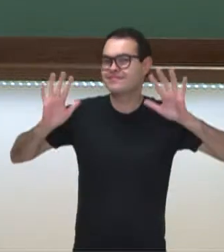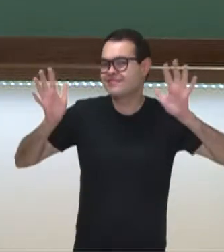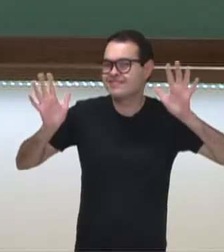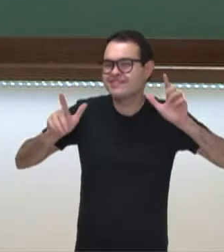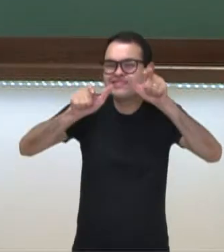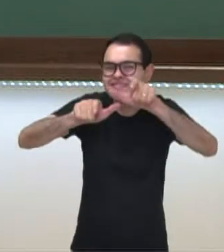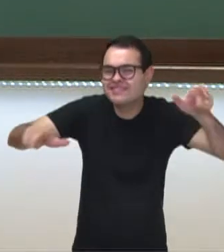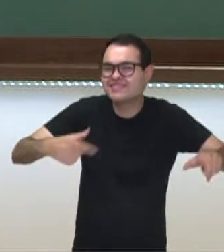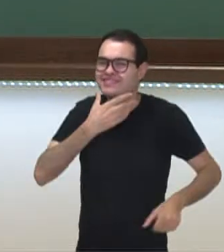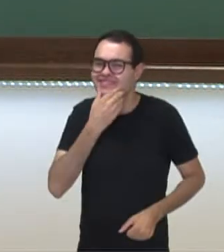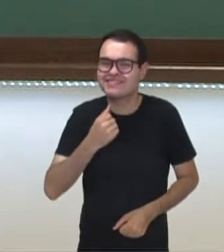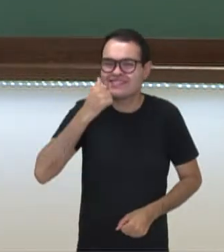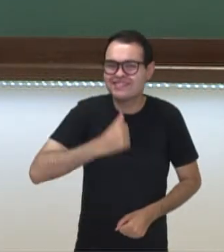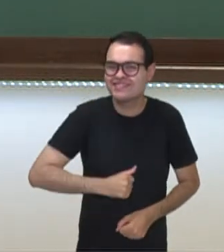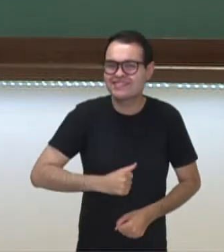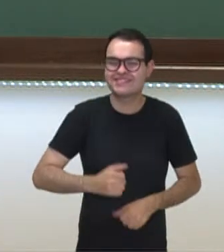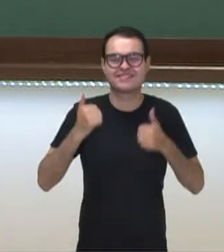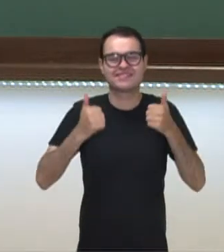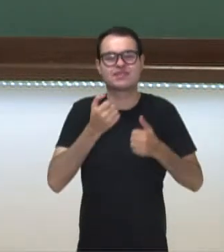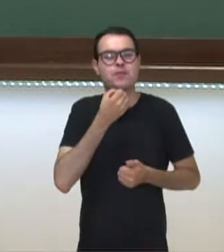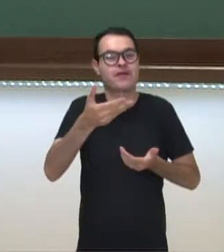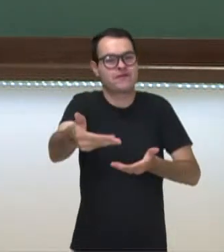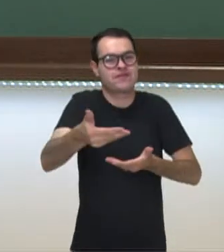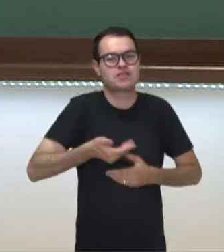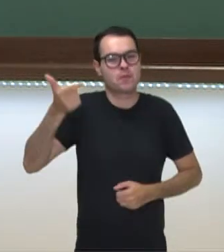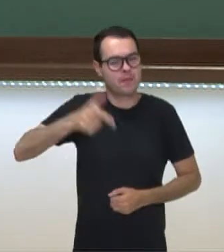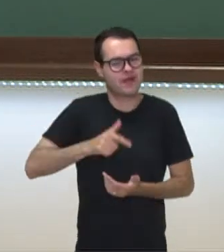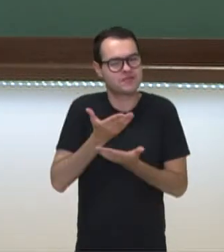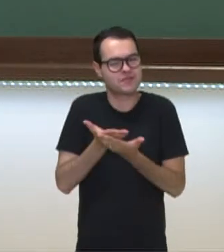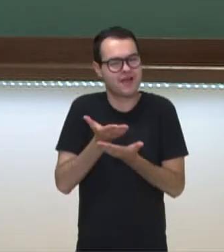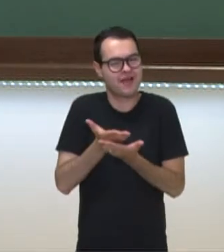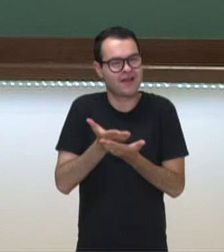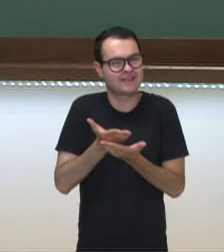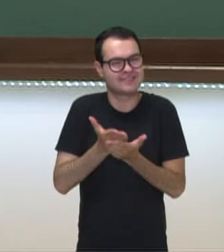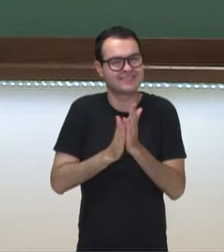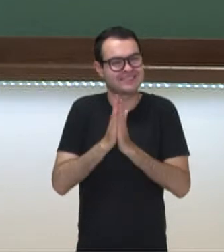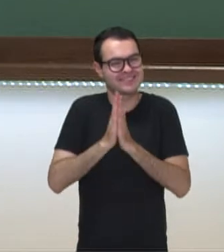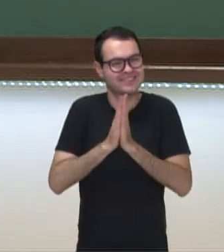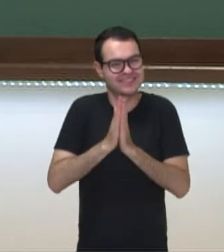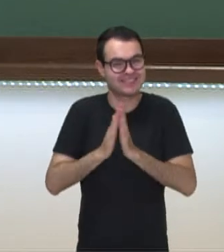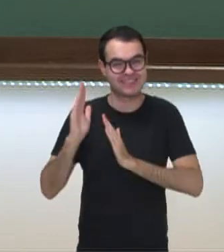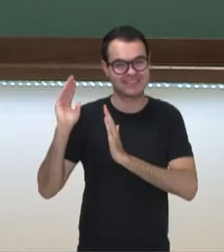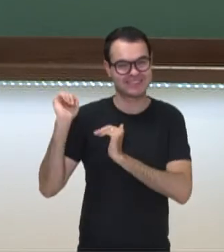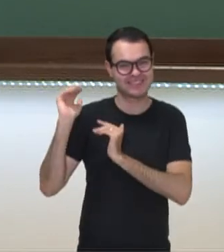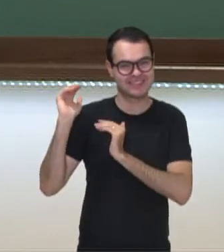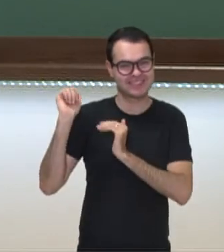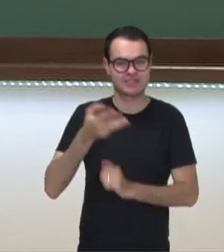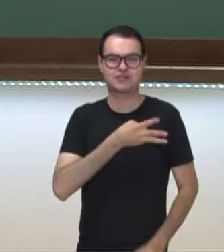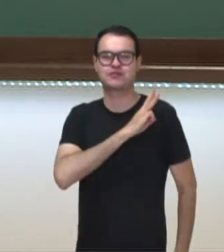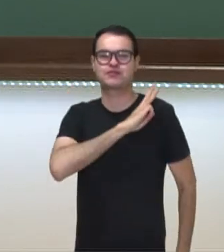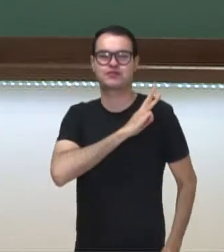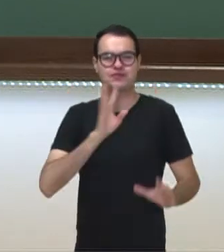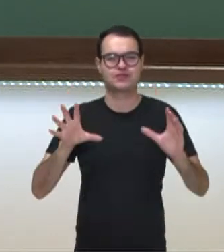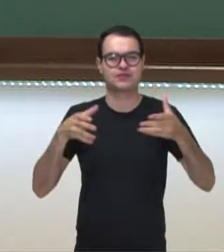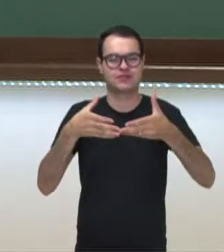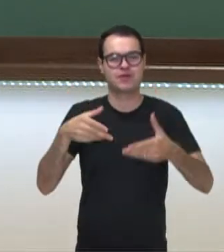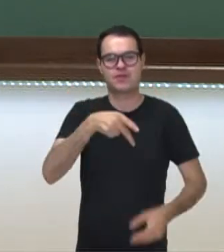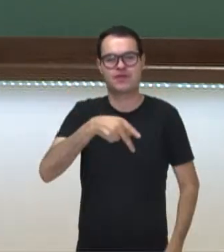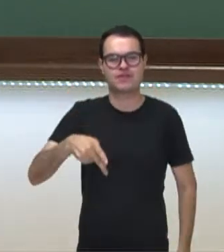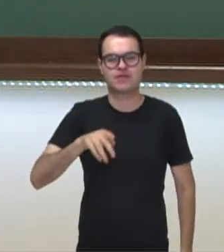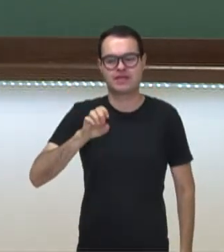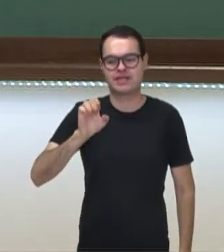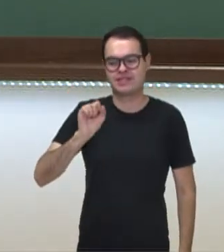chicos e chicas, sejam bem-vindos a mais uma aula de espanhol, terceira série,